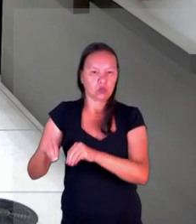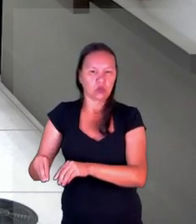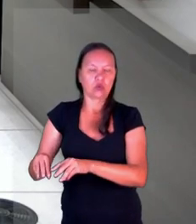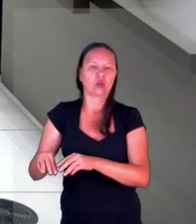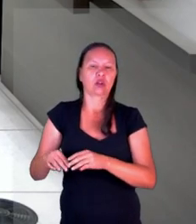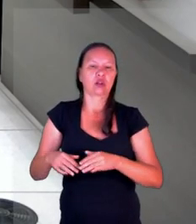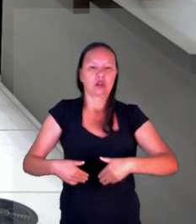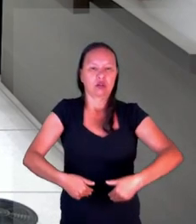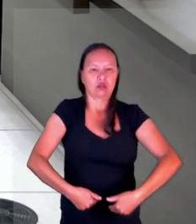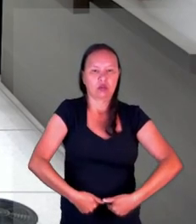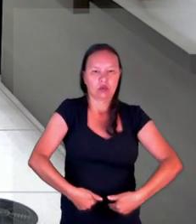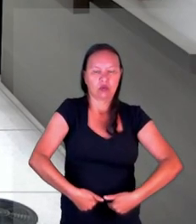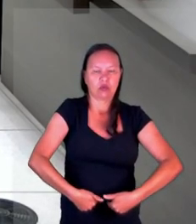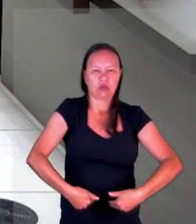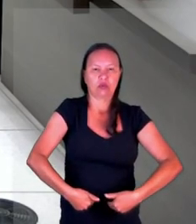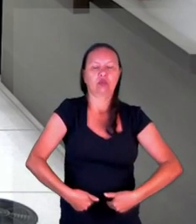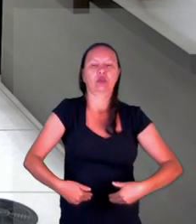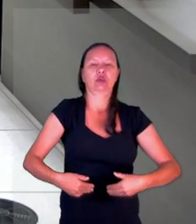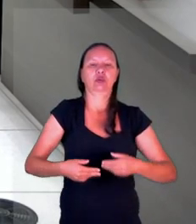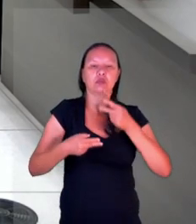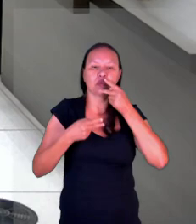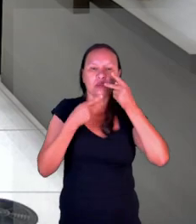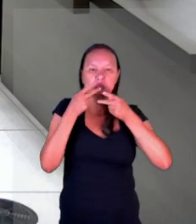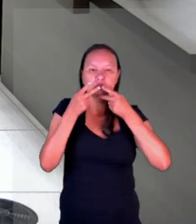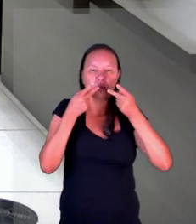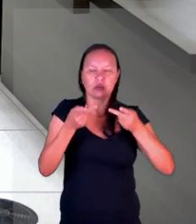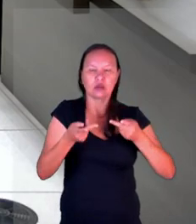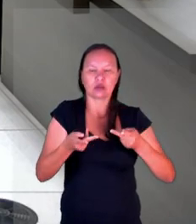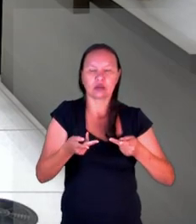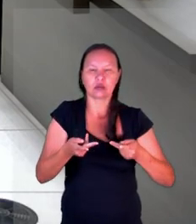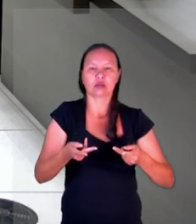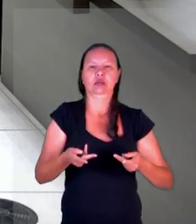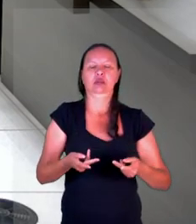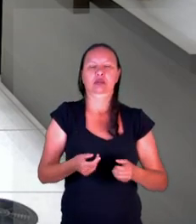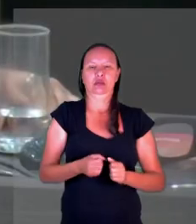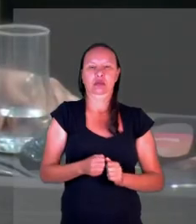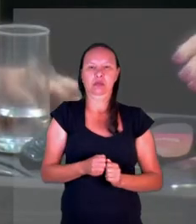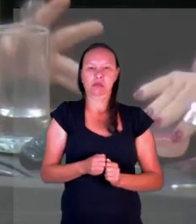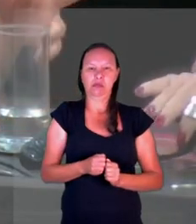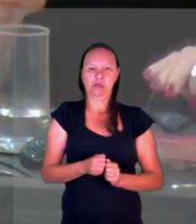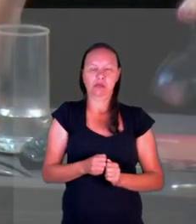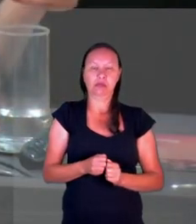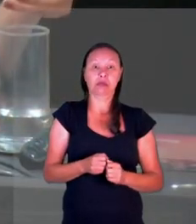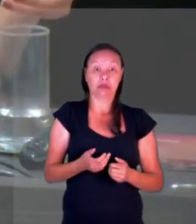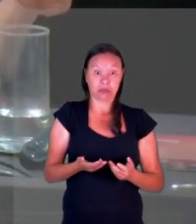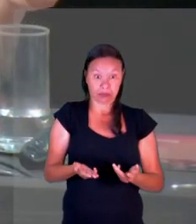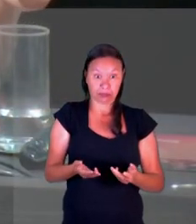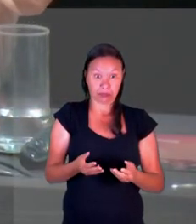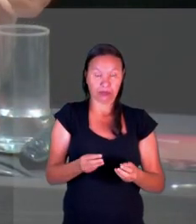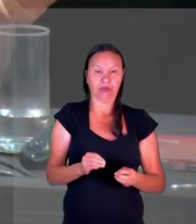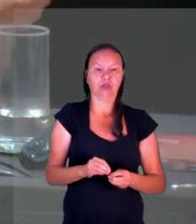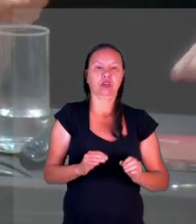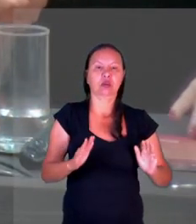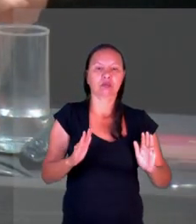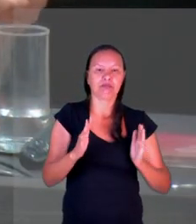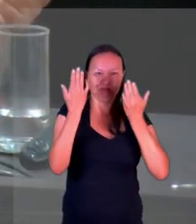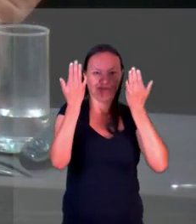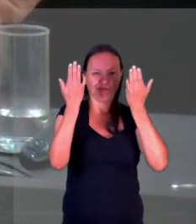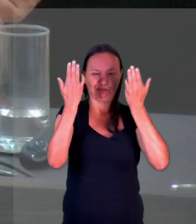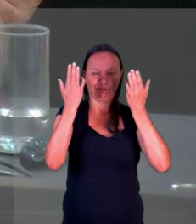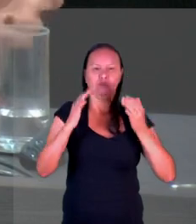né dizer que eh lamentavelmente né e ainda que isso não aconteça de uma forma